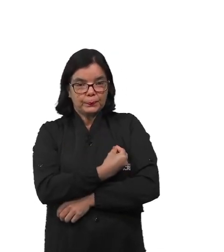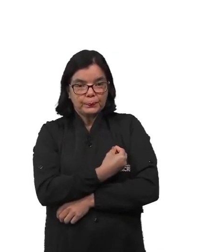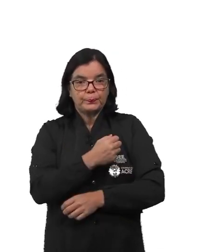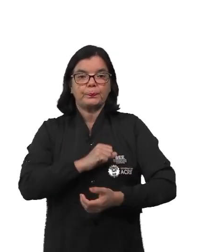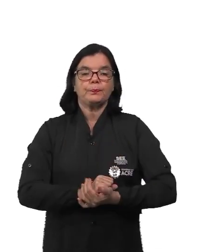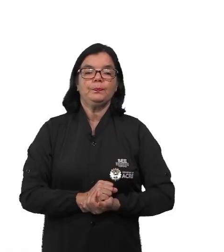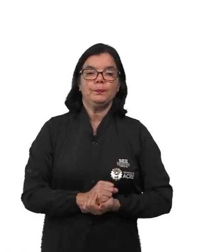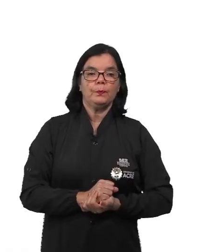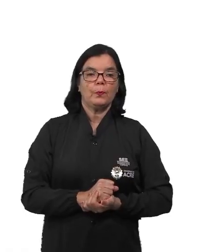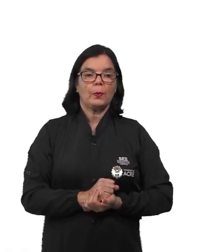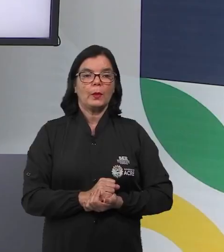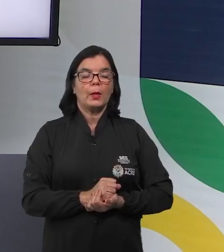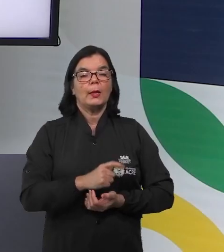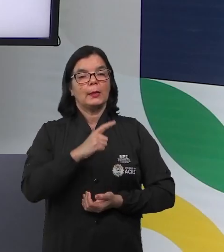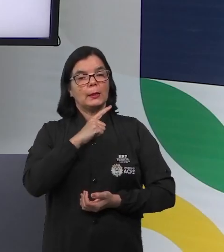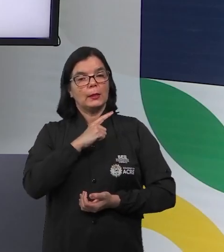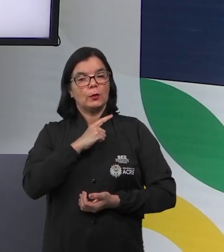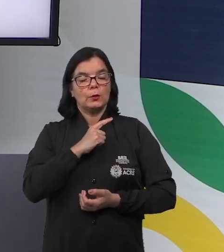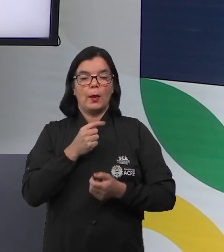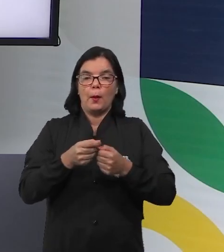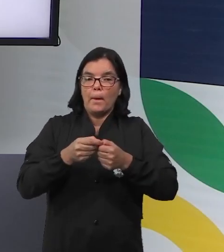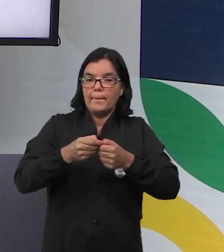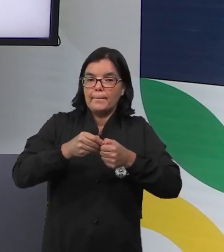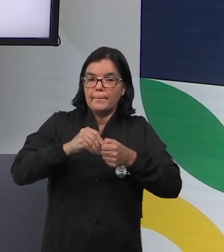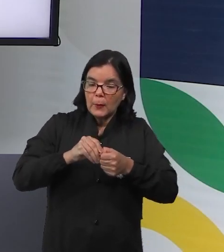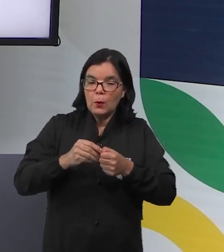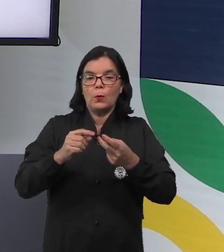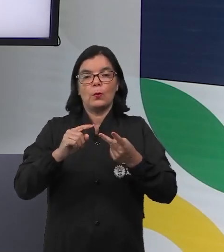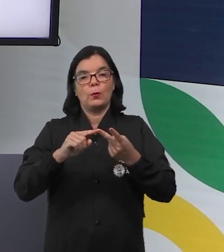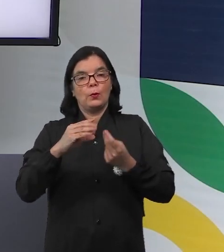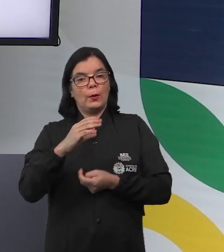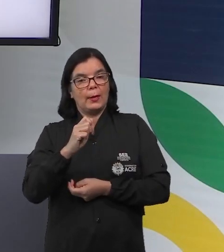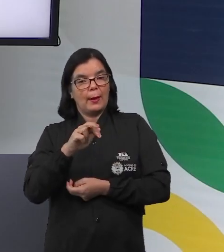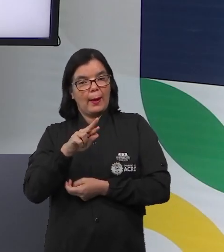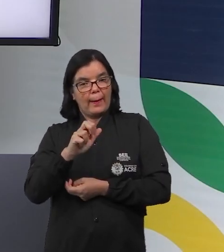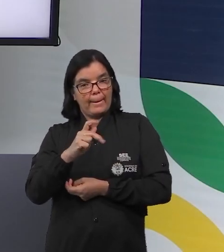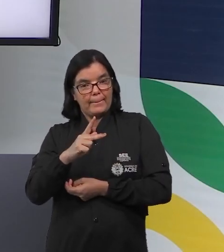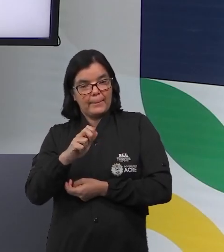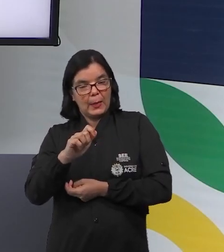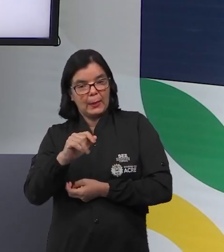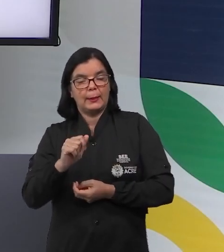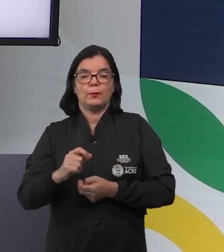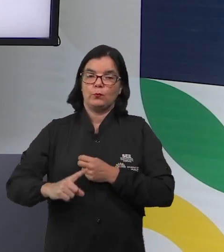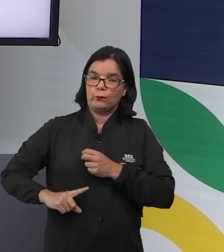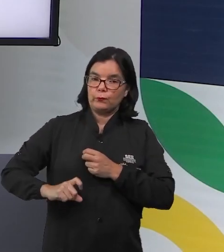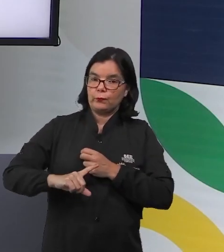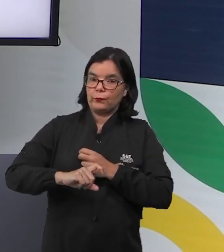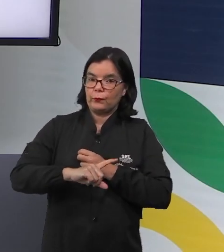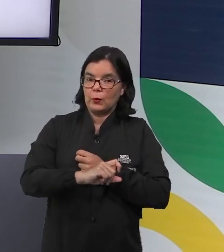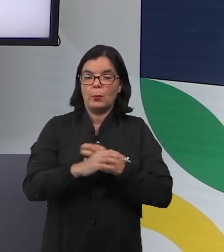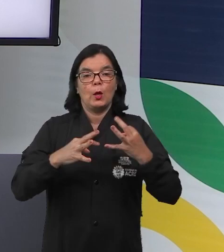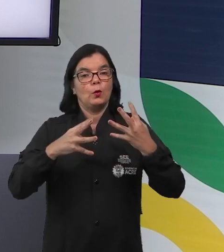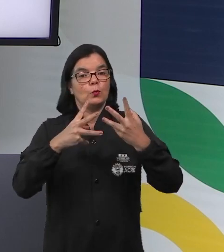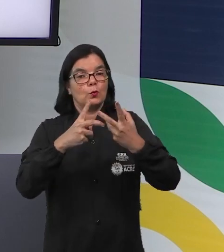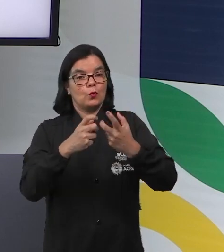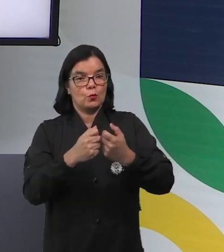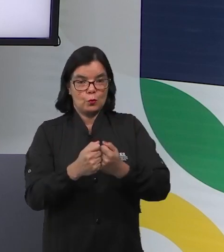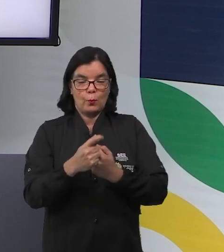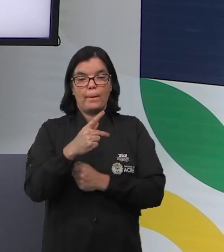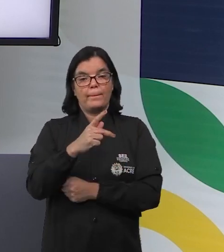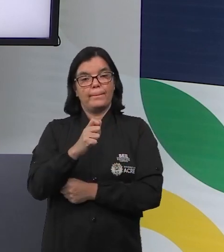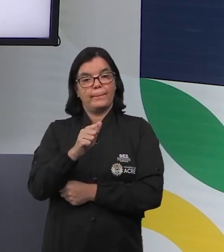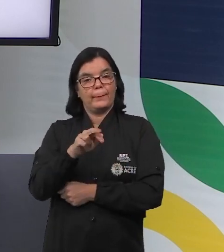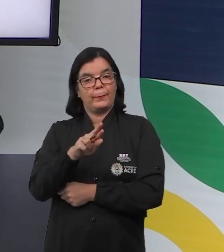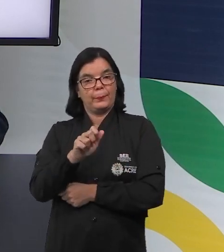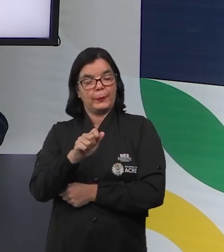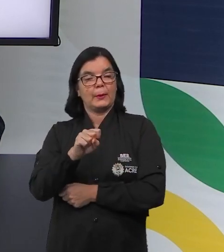hospedeira, tá? Temos aí piolhos, carrapatos, vermes, tá certo? Todos eles aí são